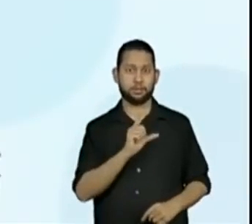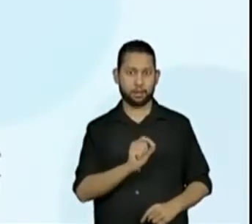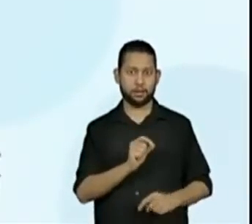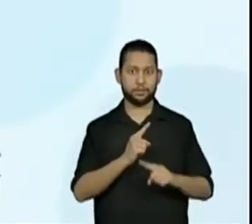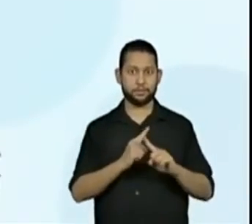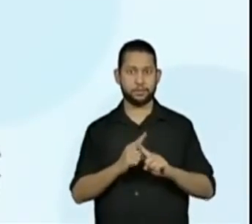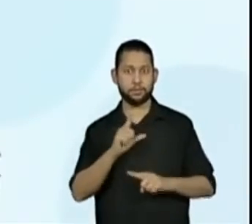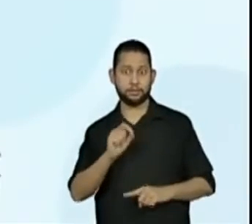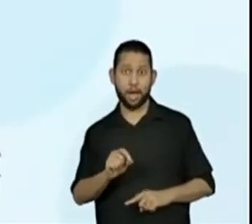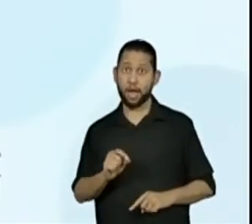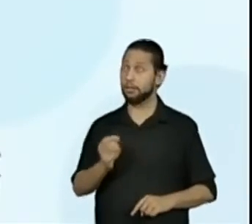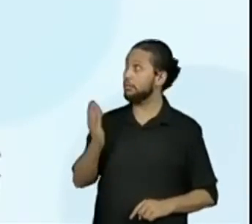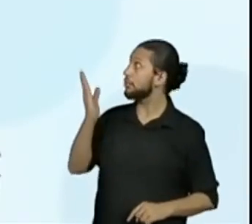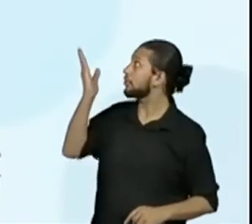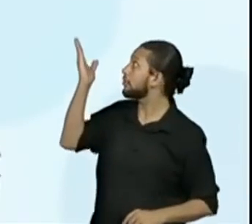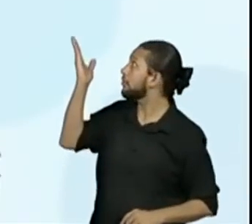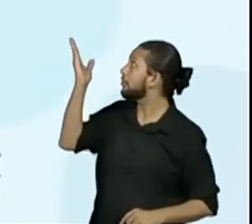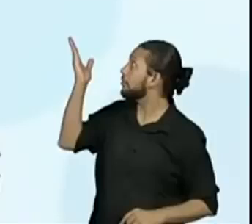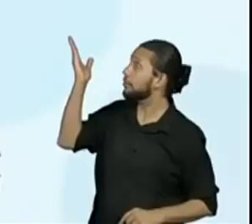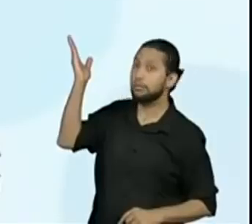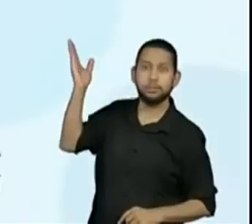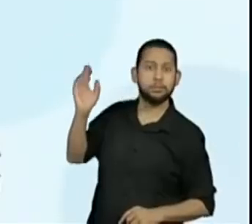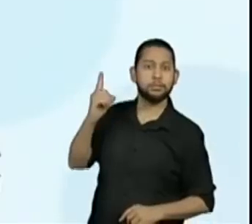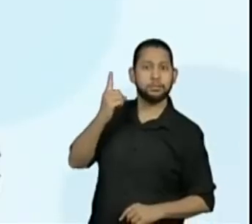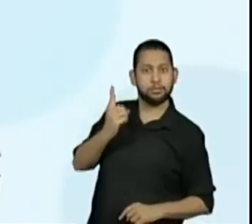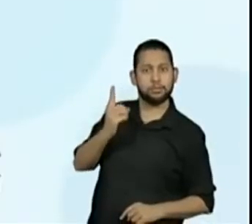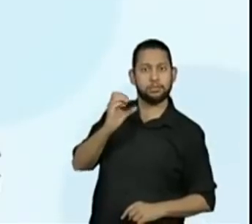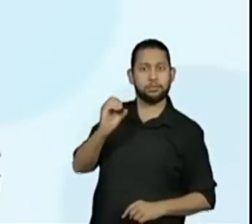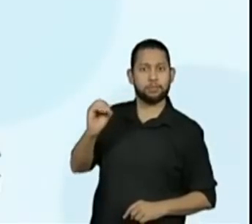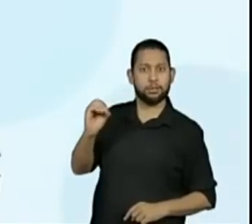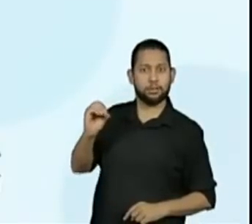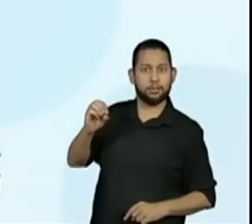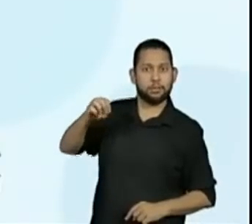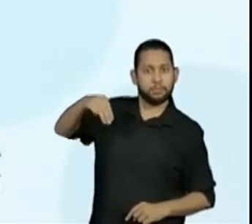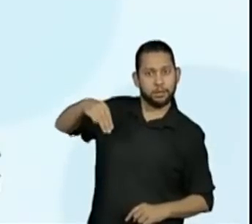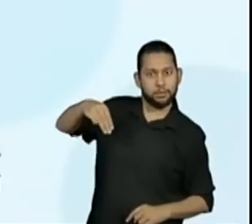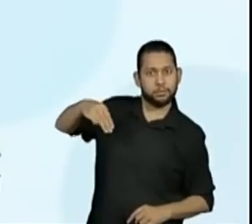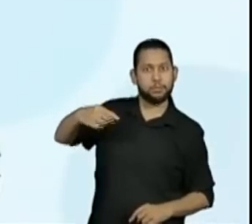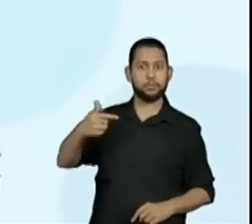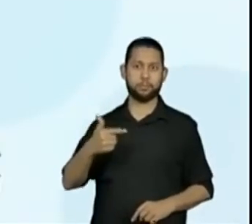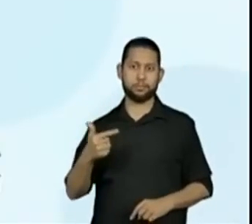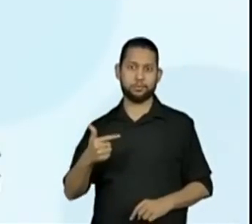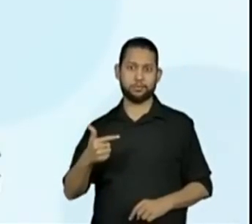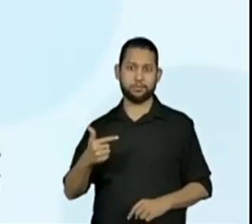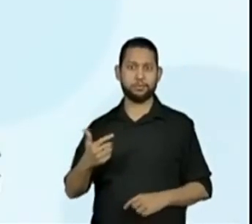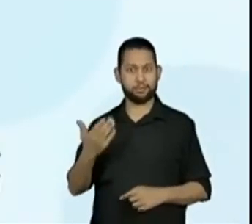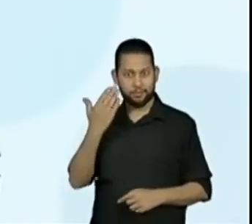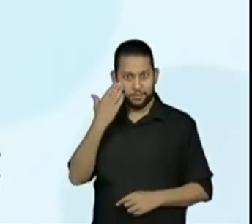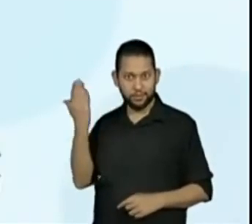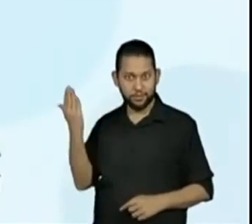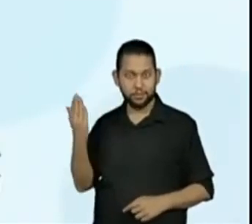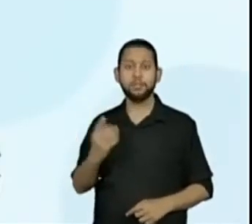área exatamente então eu multipliquei aí o 10 por 10 e tive o resultado de